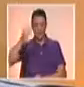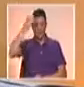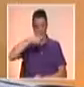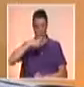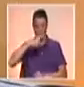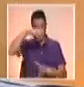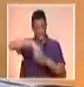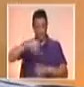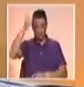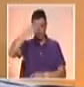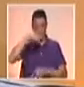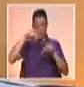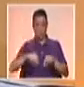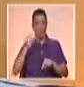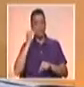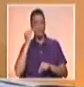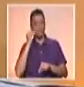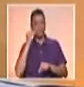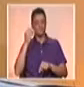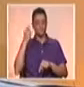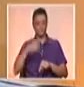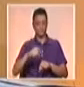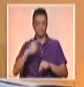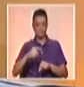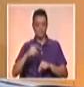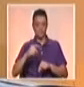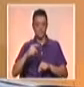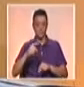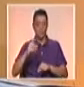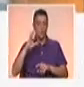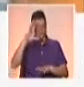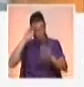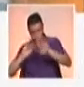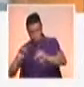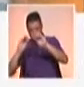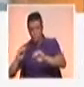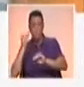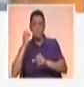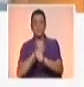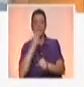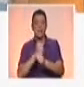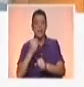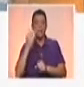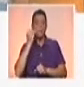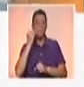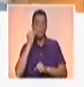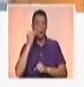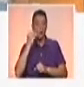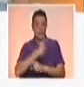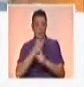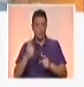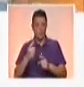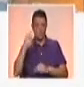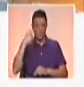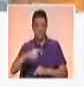Exatamente. Faz parte da história. E hoje como é que ela é ministrada? Ou seja, hoje como é que trabalham? Portanto,